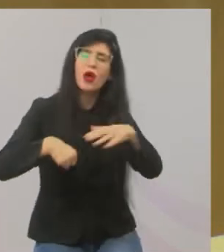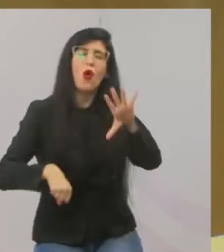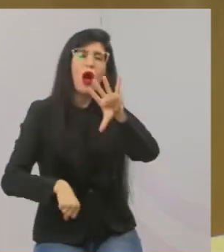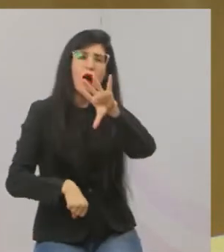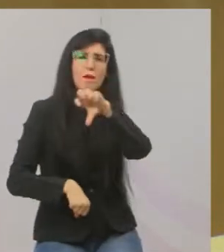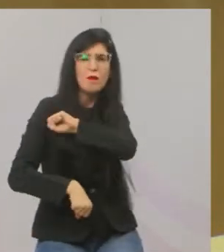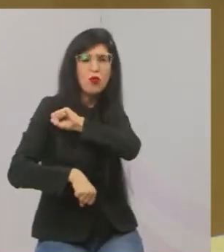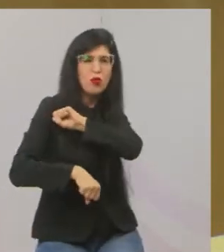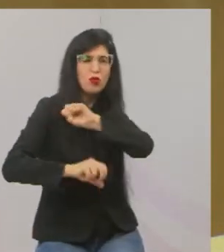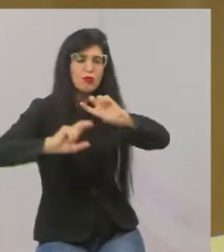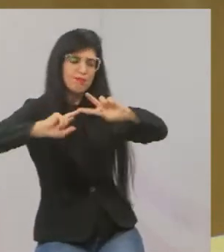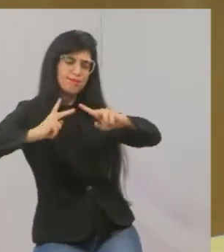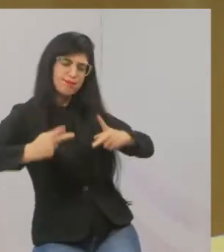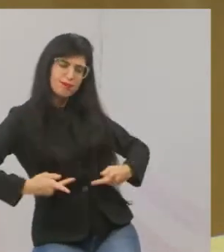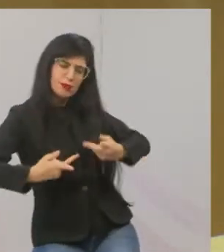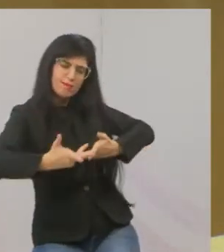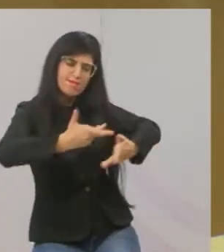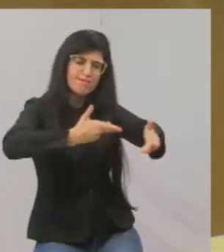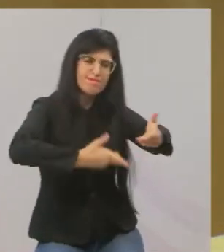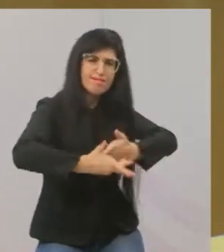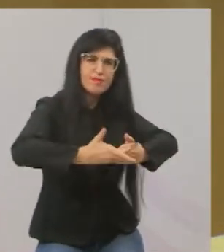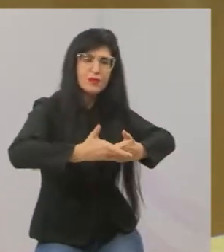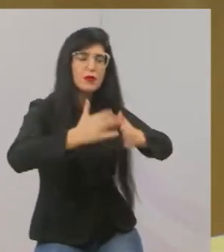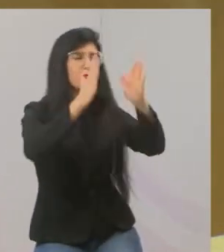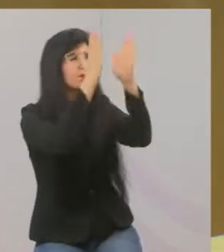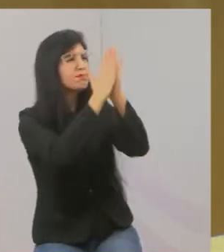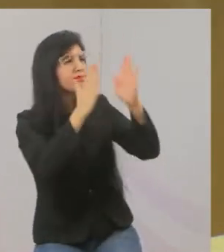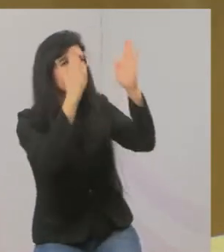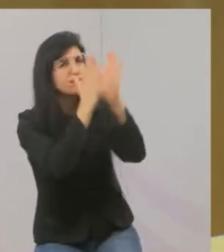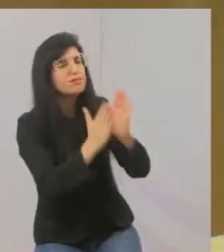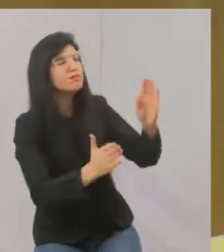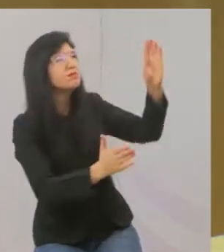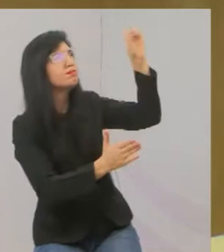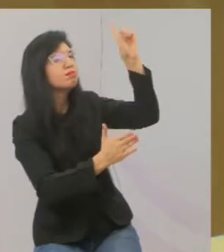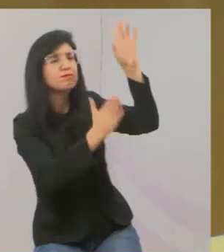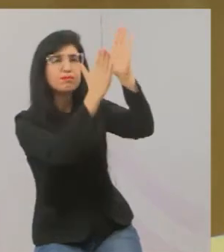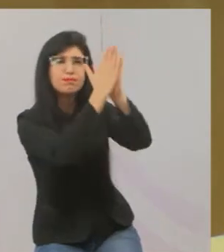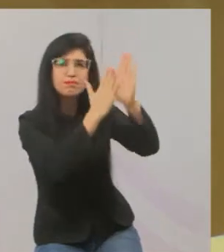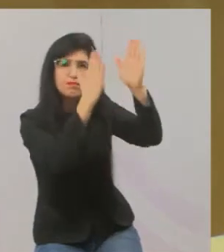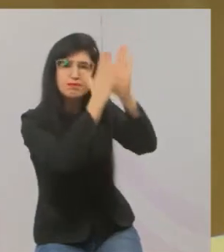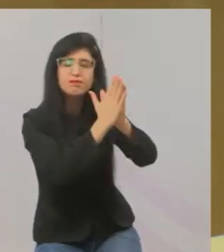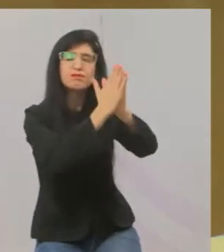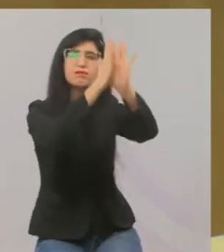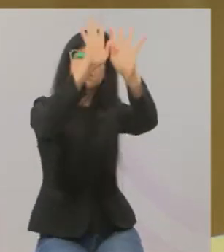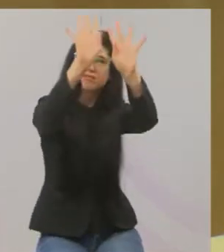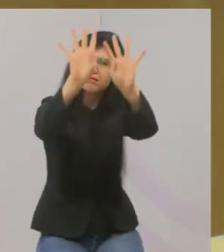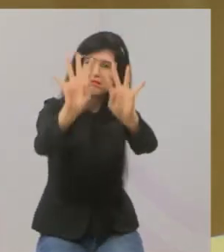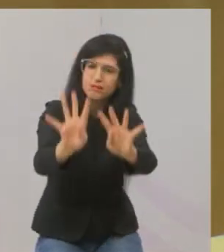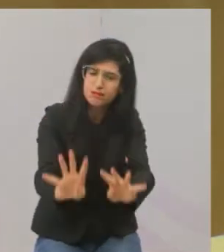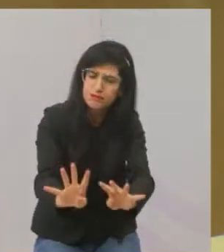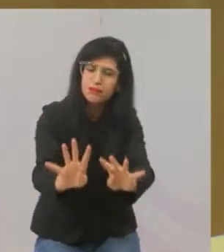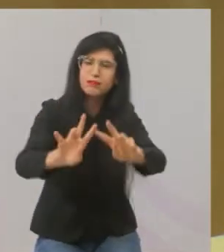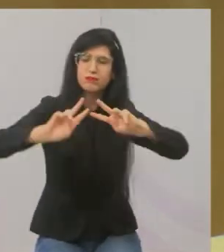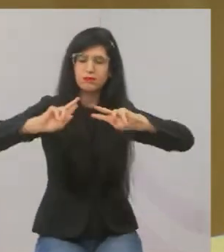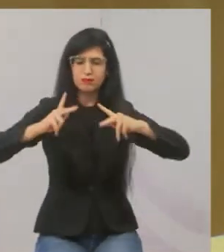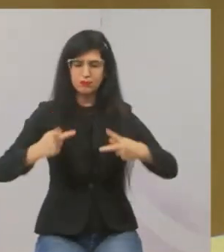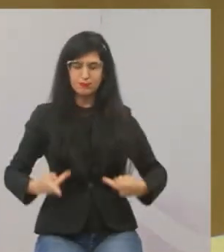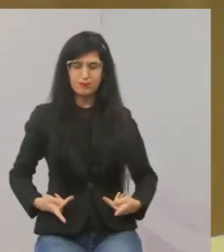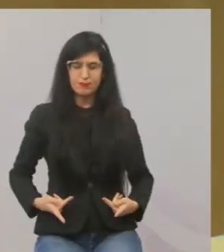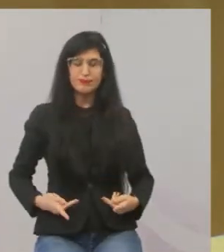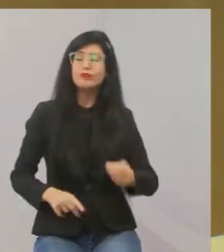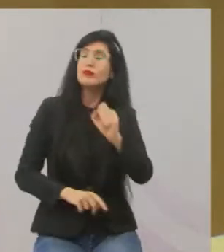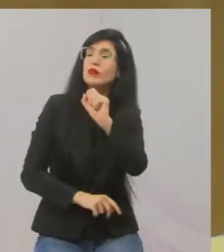minha presença. Desde que estabeleceis um povo eterno, diga a ele o